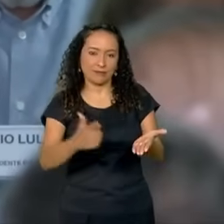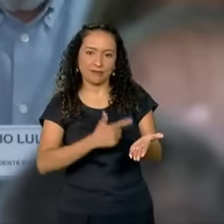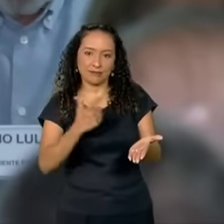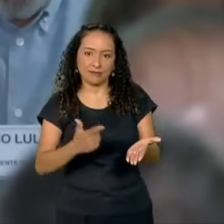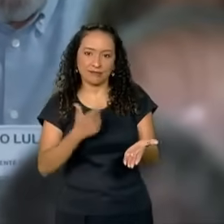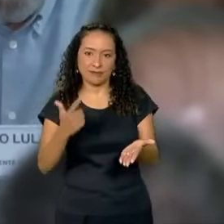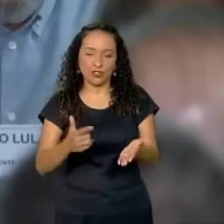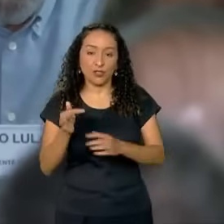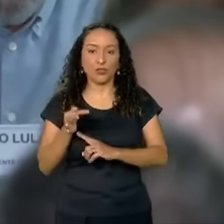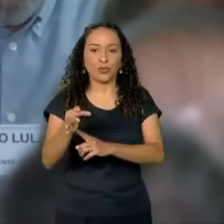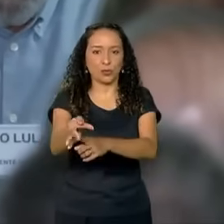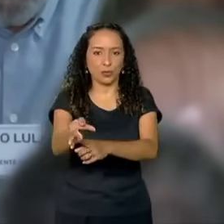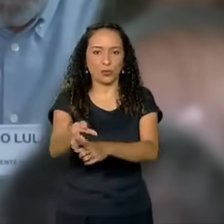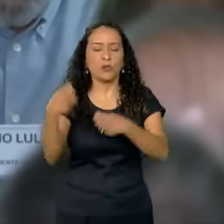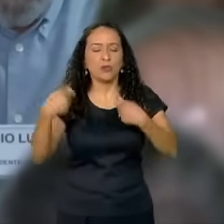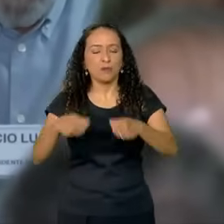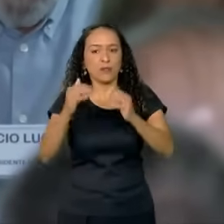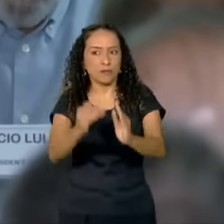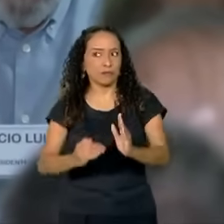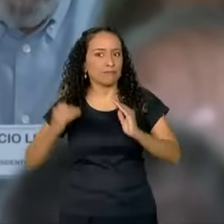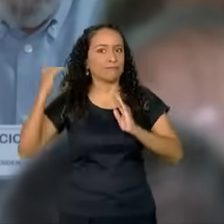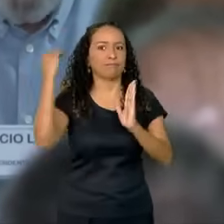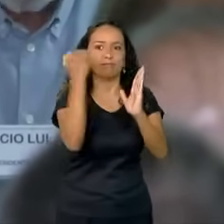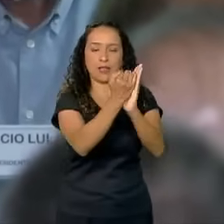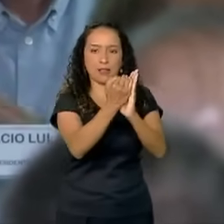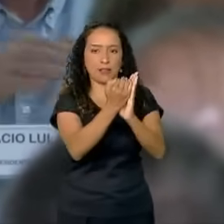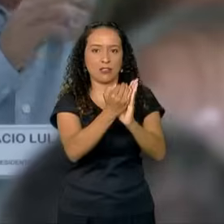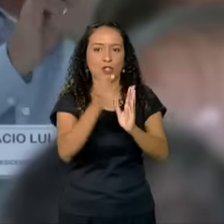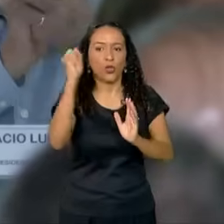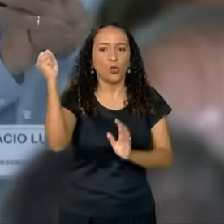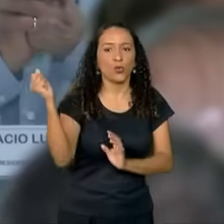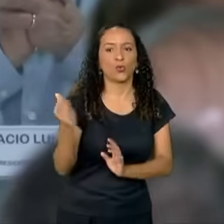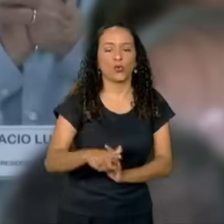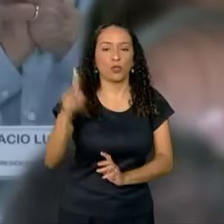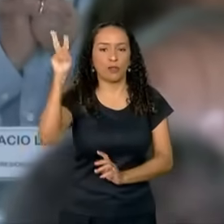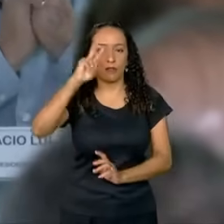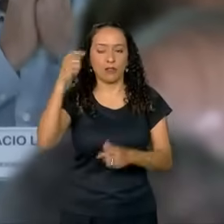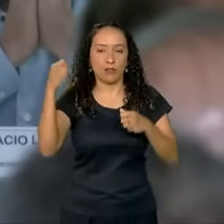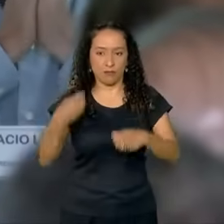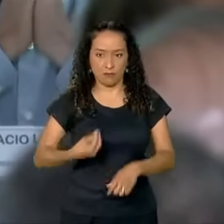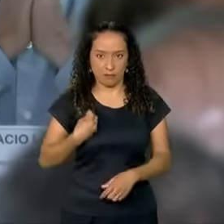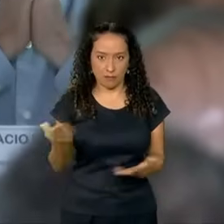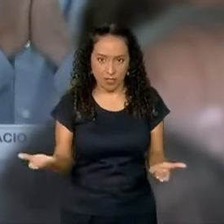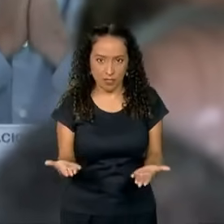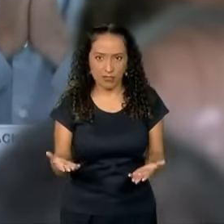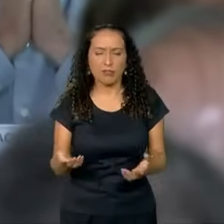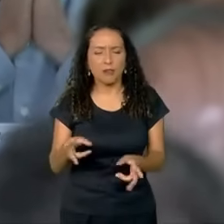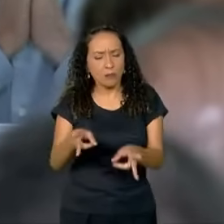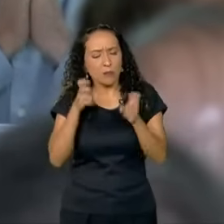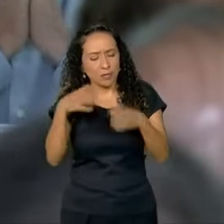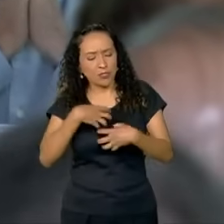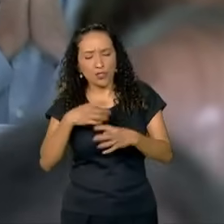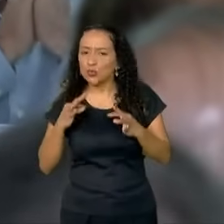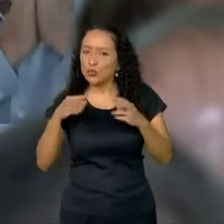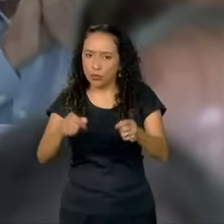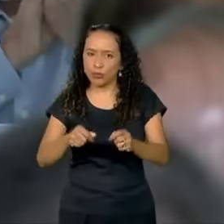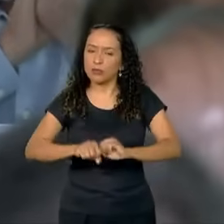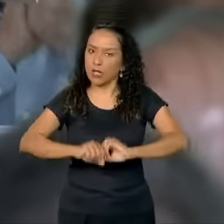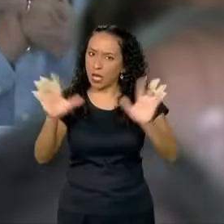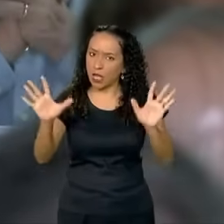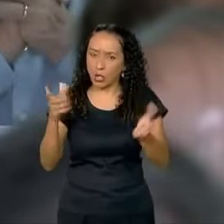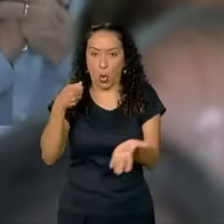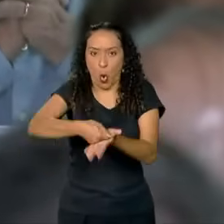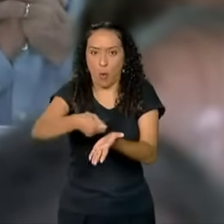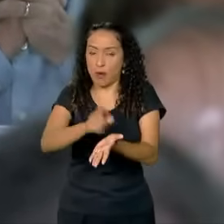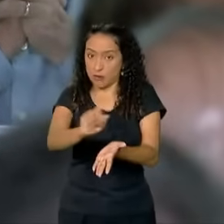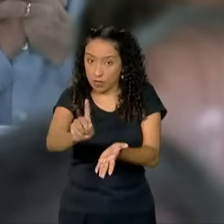A gente tem que estar à altura do que a história nos exige no presente. Isso é fundamental. Eu percebo esse sentimento em todos. Quero deixar claro aqui, não estou fazendo